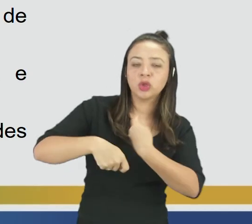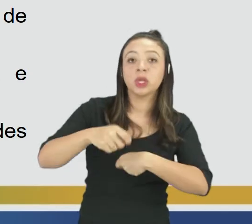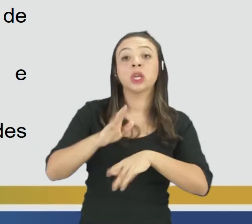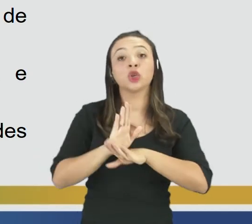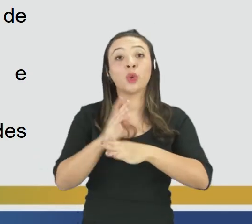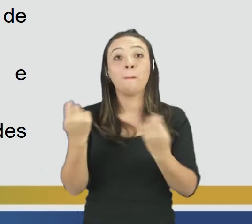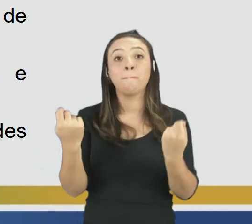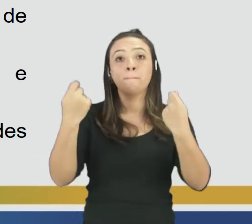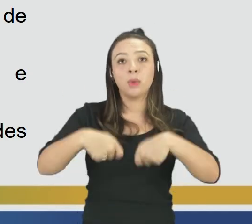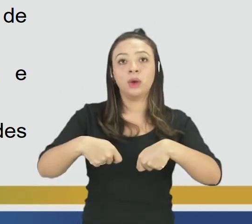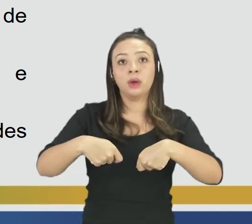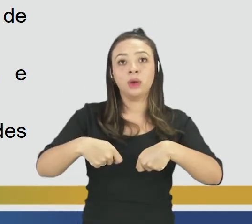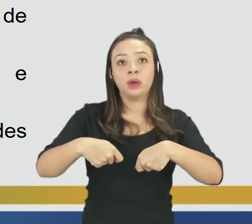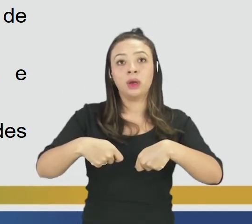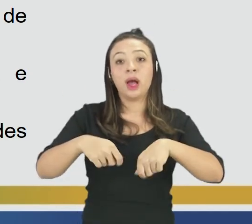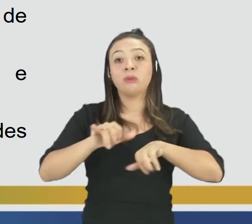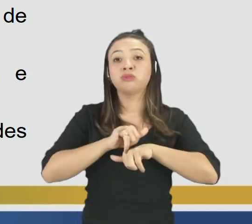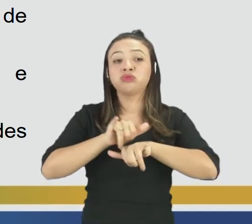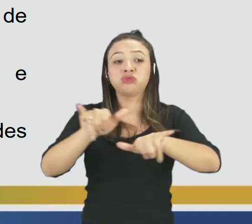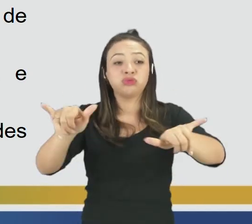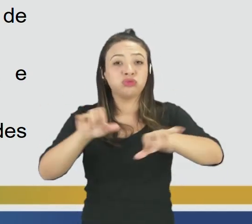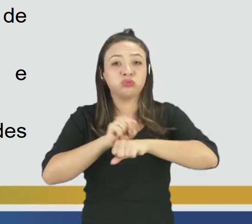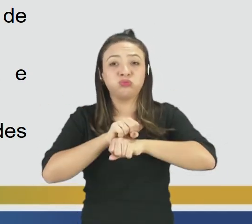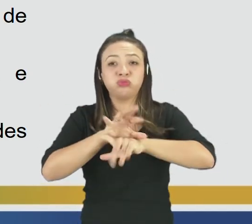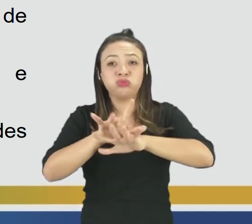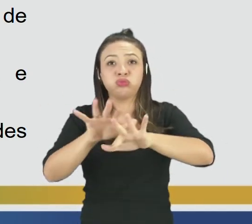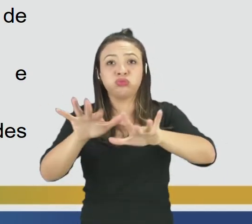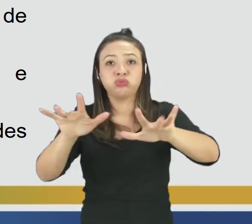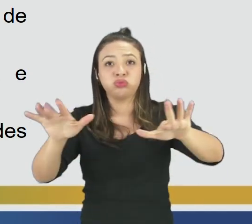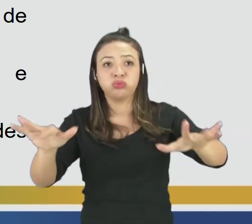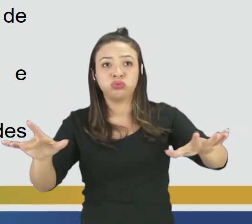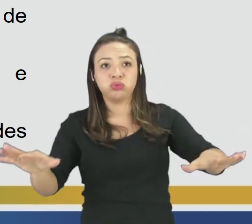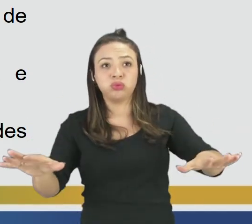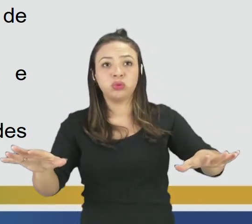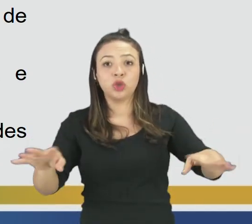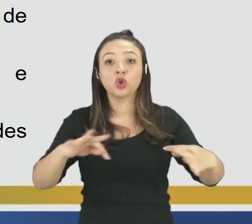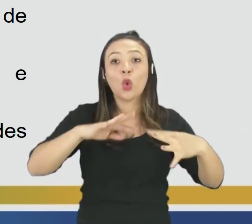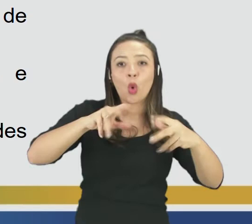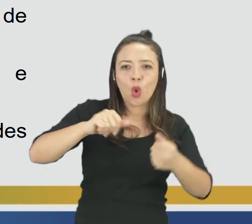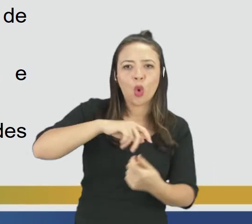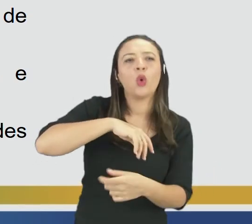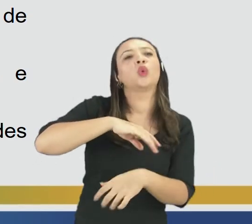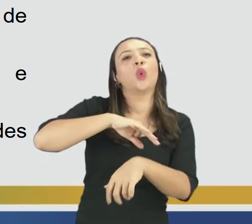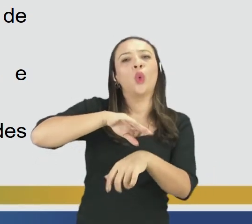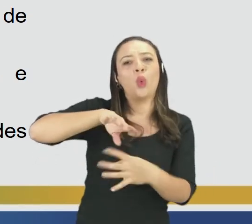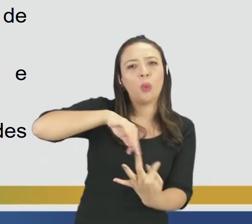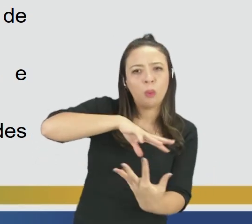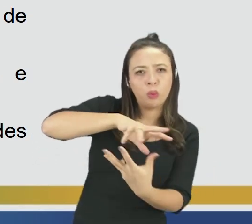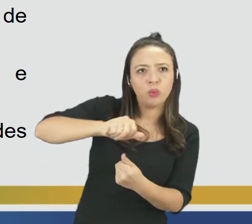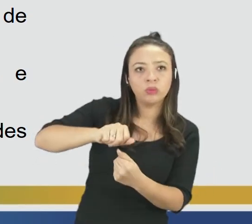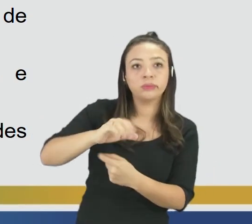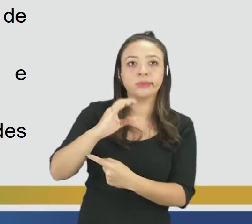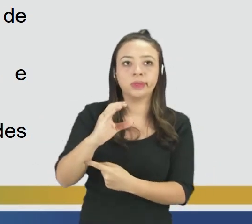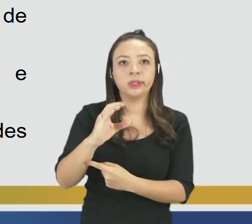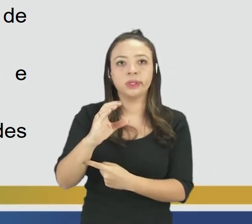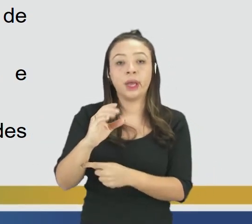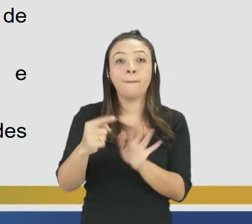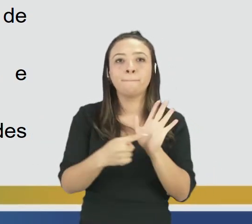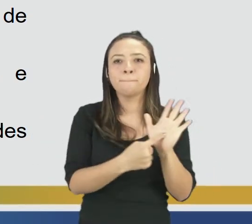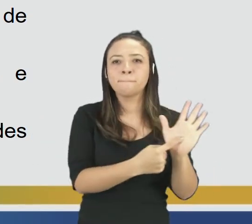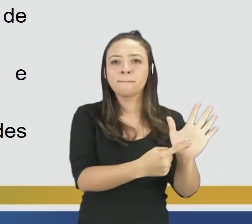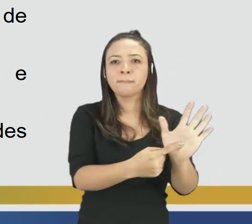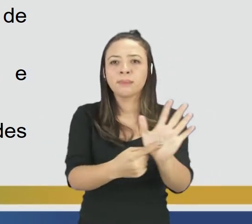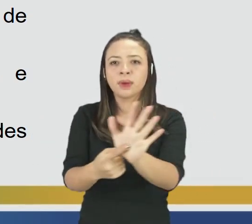possibilitou a difusão de hábitos dos lugares pelo mundo letras e deu visibilidade